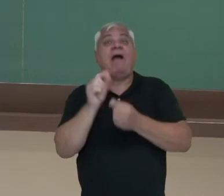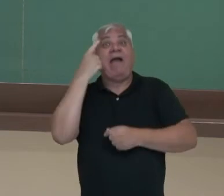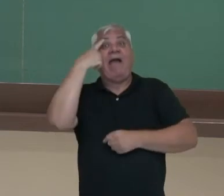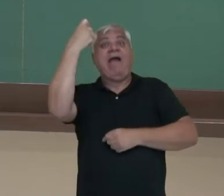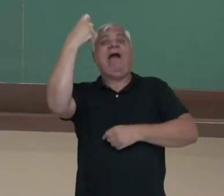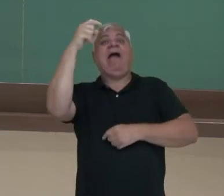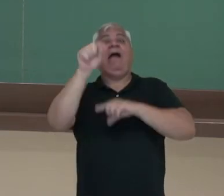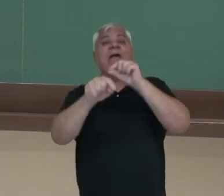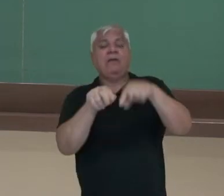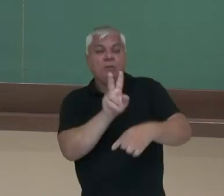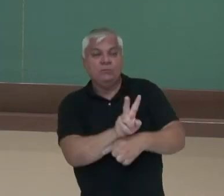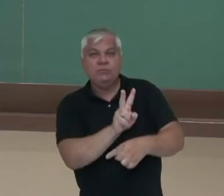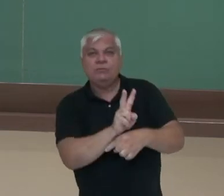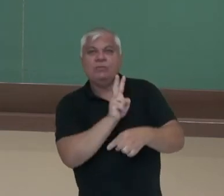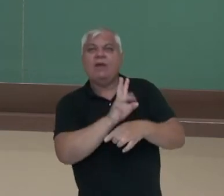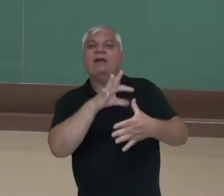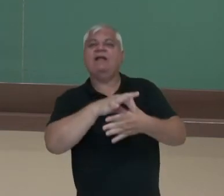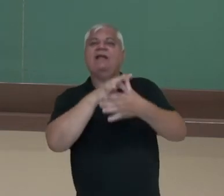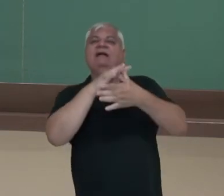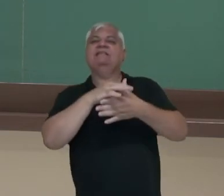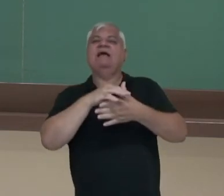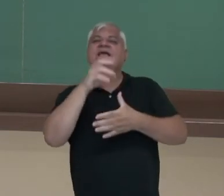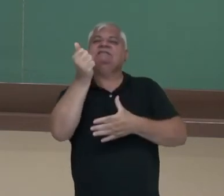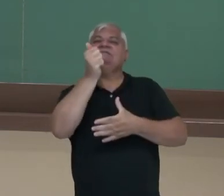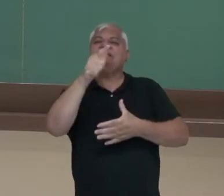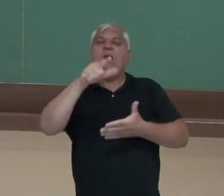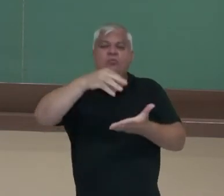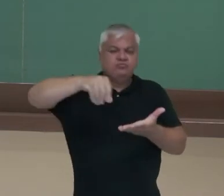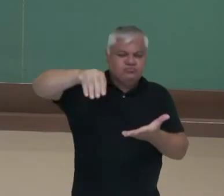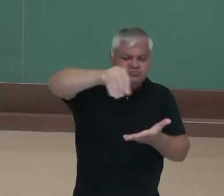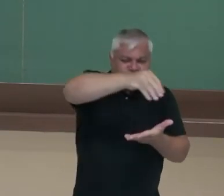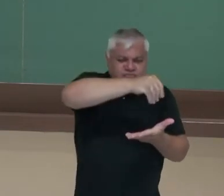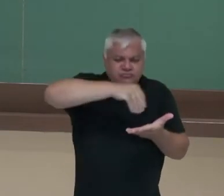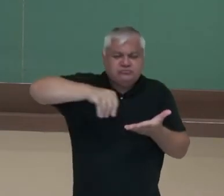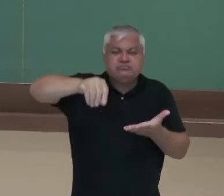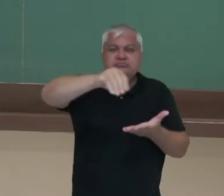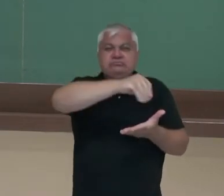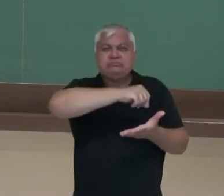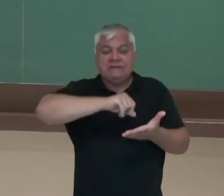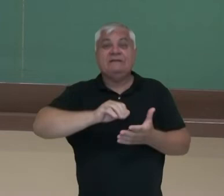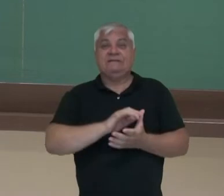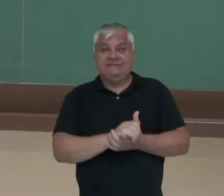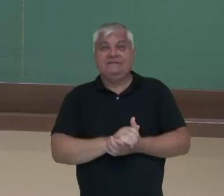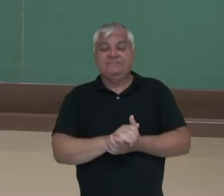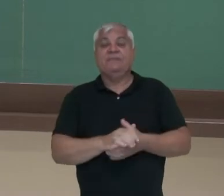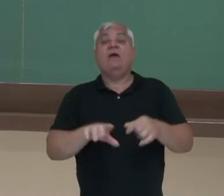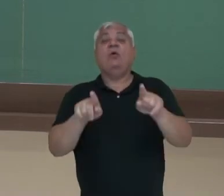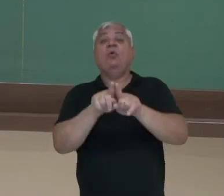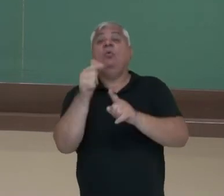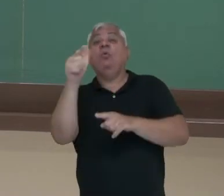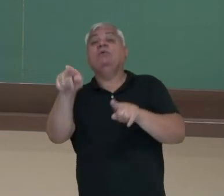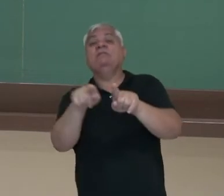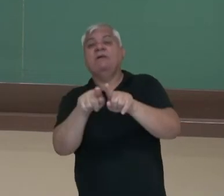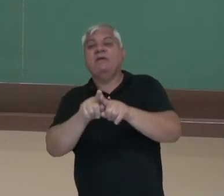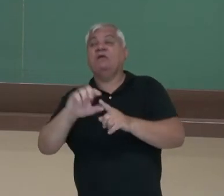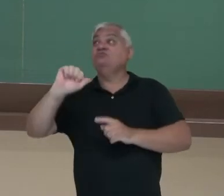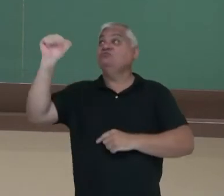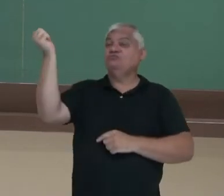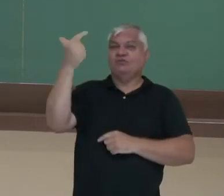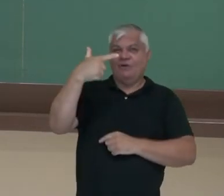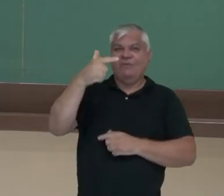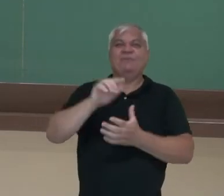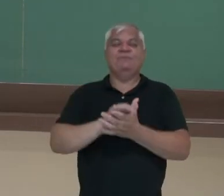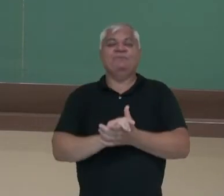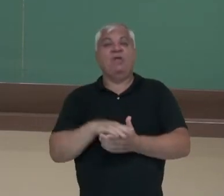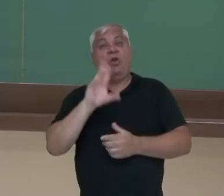se preservar o alimento. Uma delas é salgar, mas salgar ou através do método carne de sol, né?